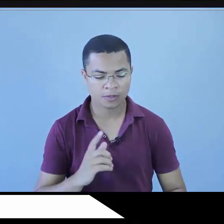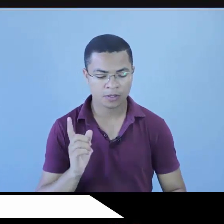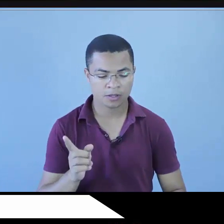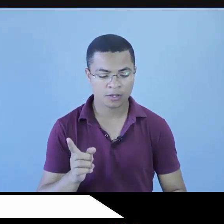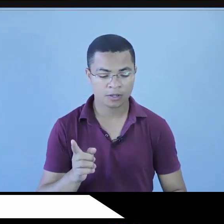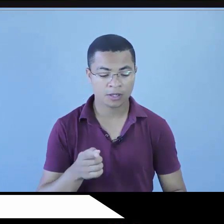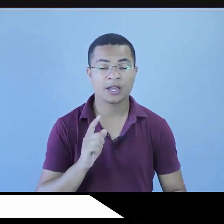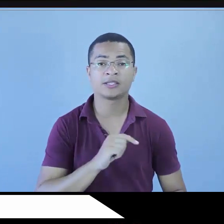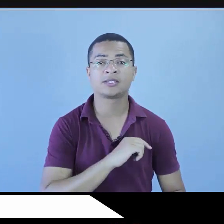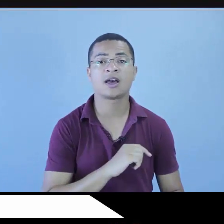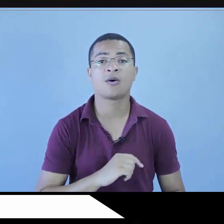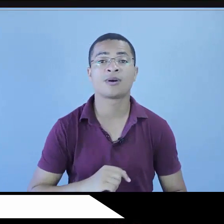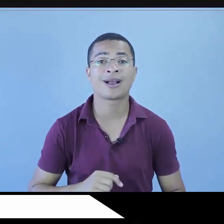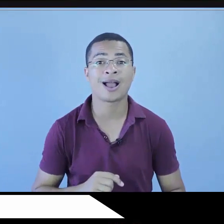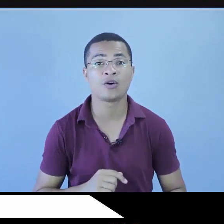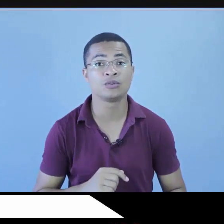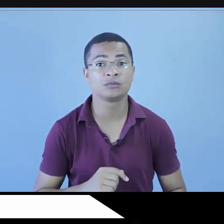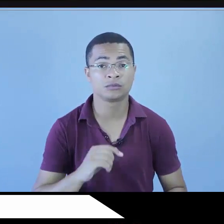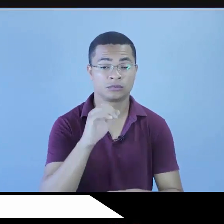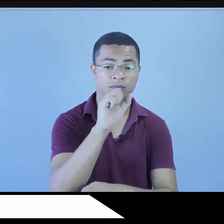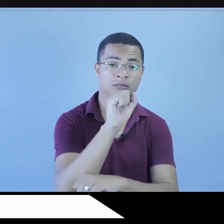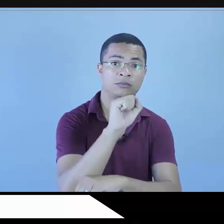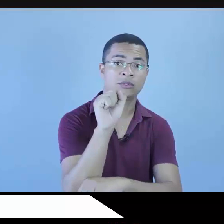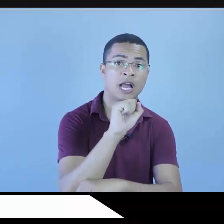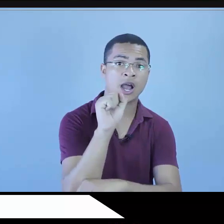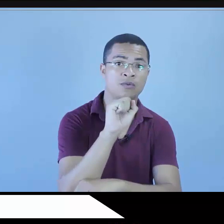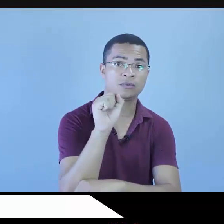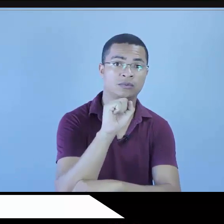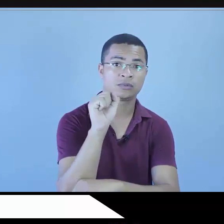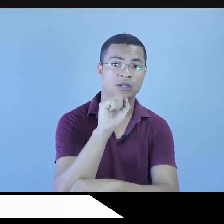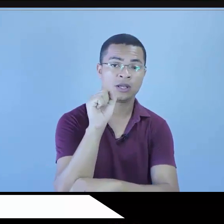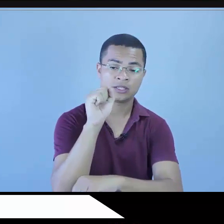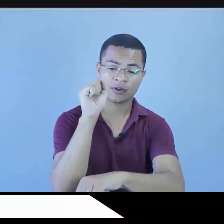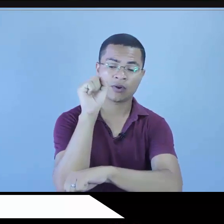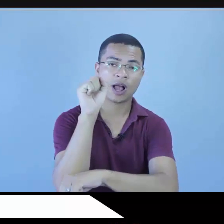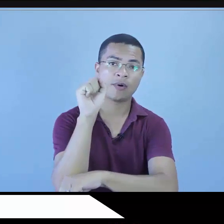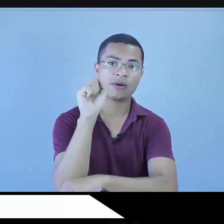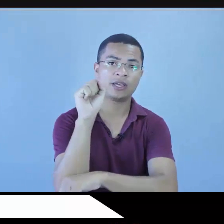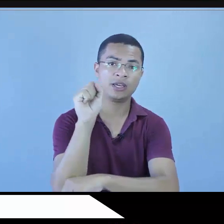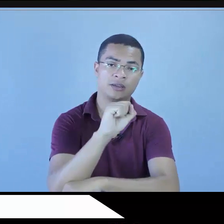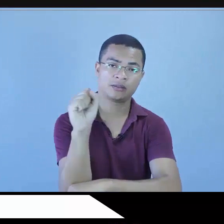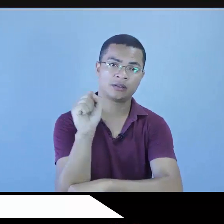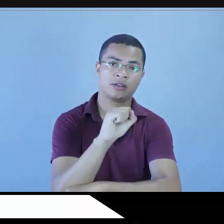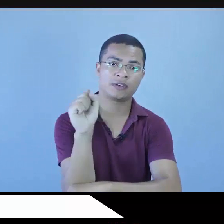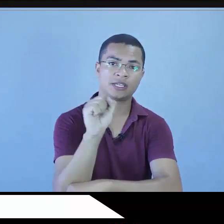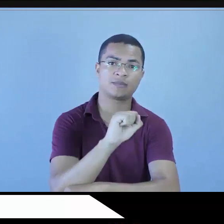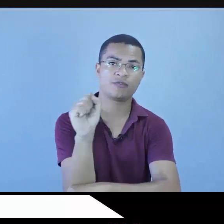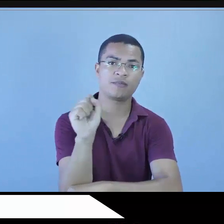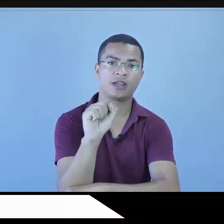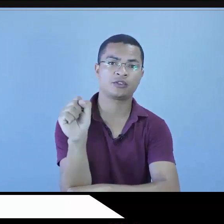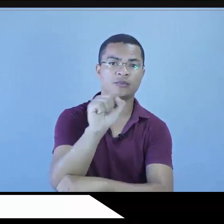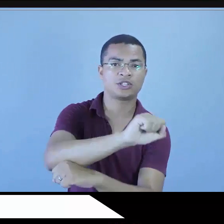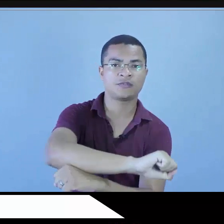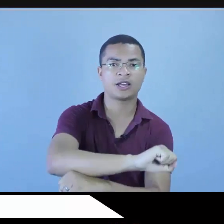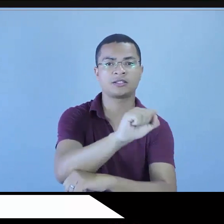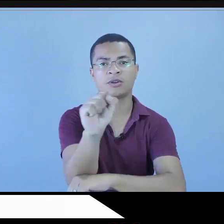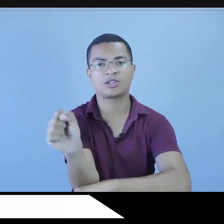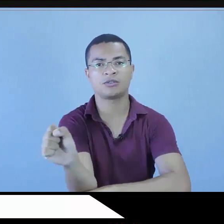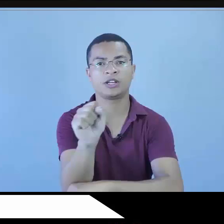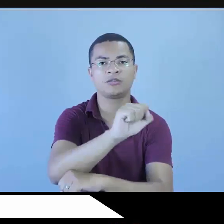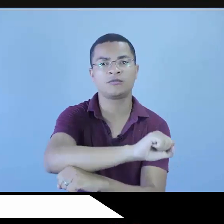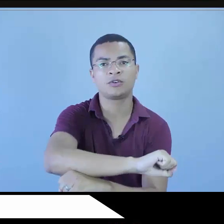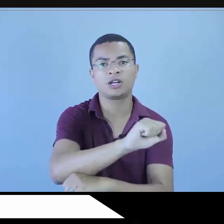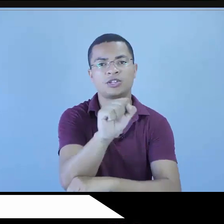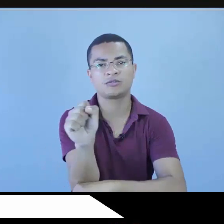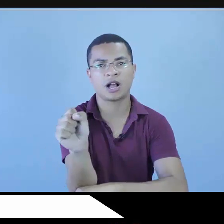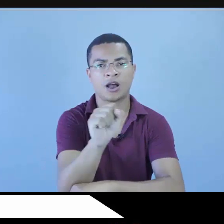ó. Esse sinal, carro, carro. Você vai colocar a mão aqui e fazer esse movimento, como se estivesse